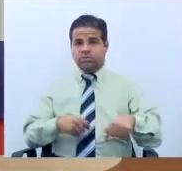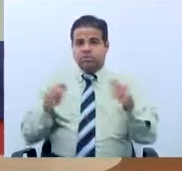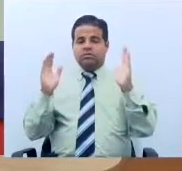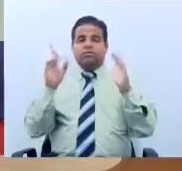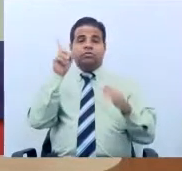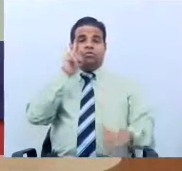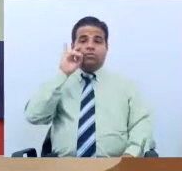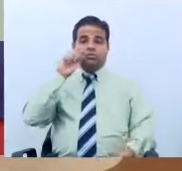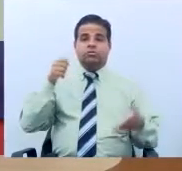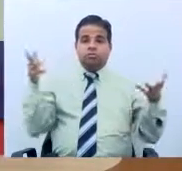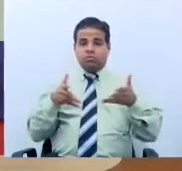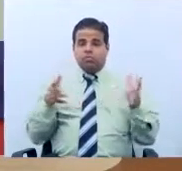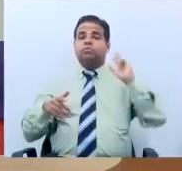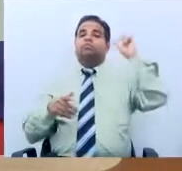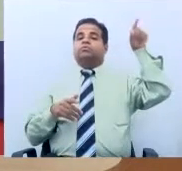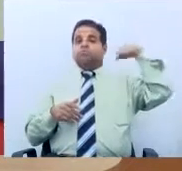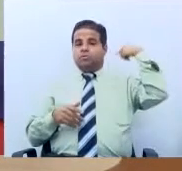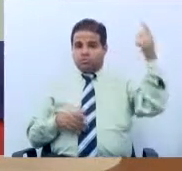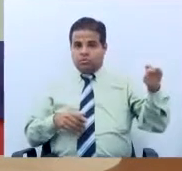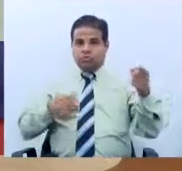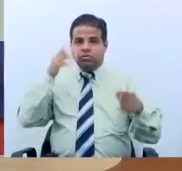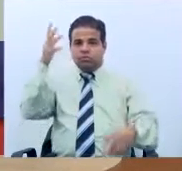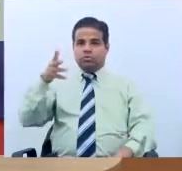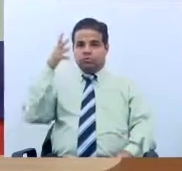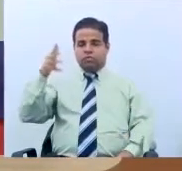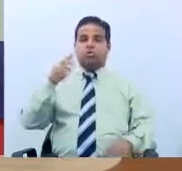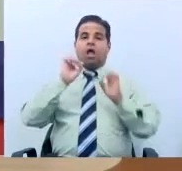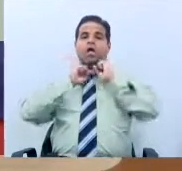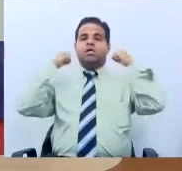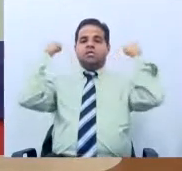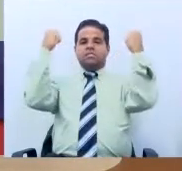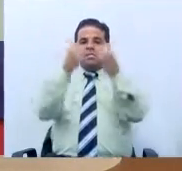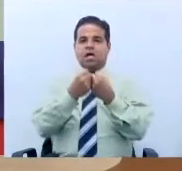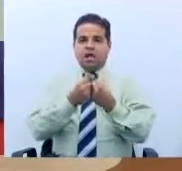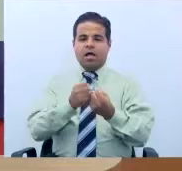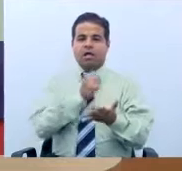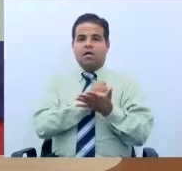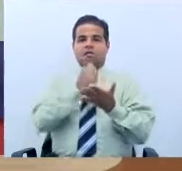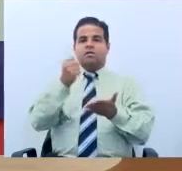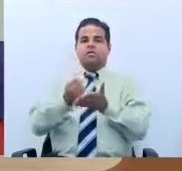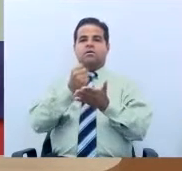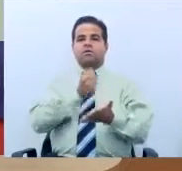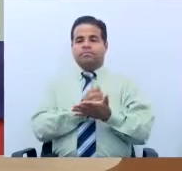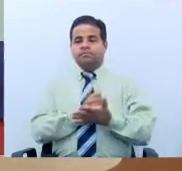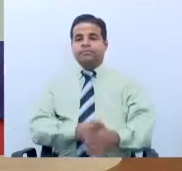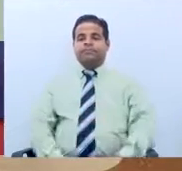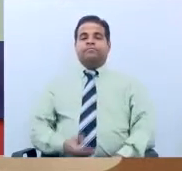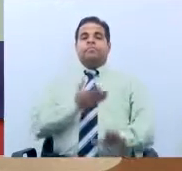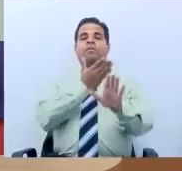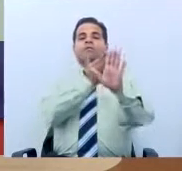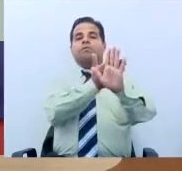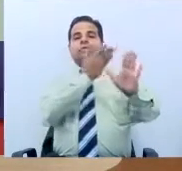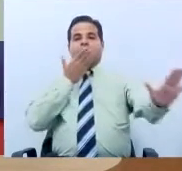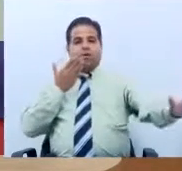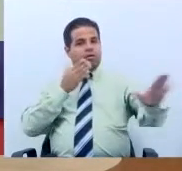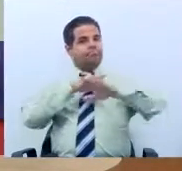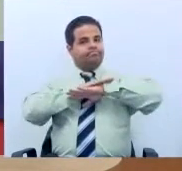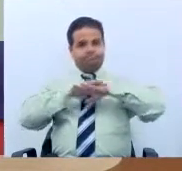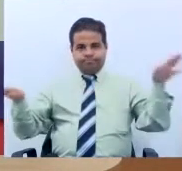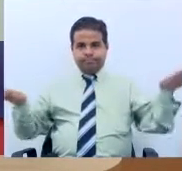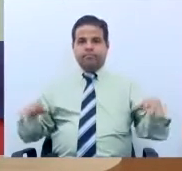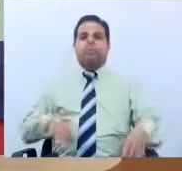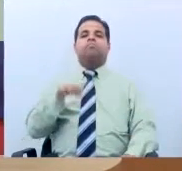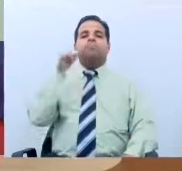hoje, um dia após a sessão do Senado efetivar o afastamento definitivo da